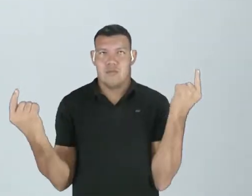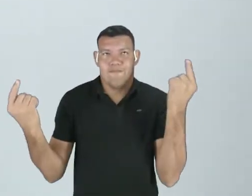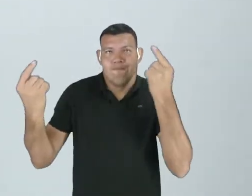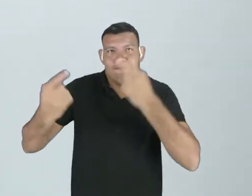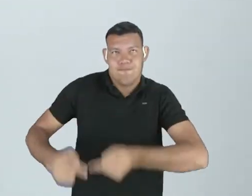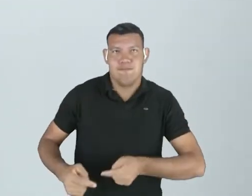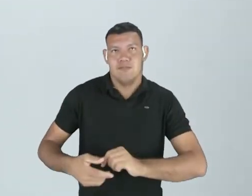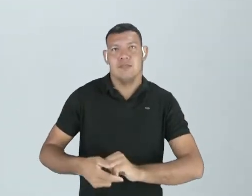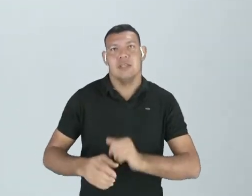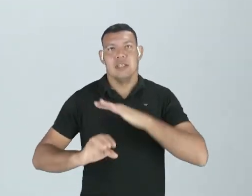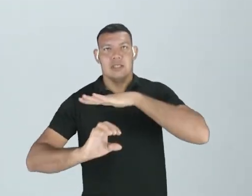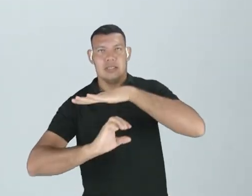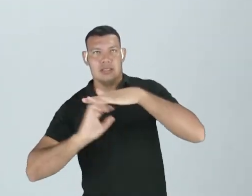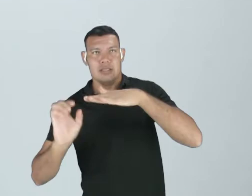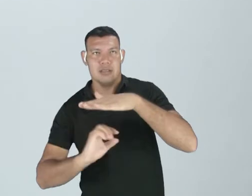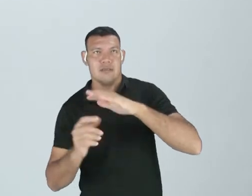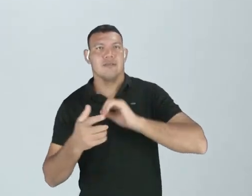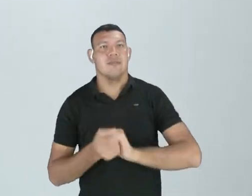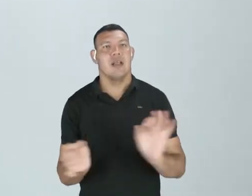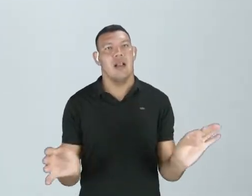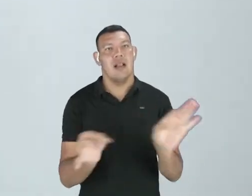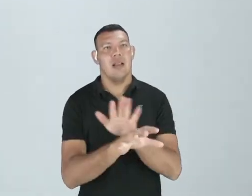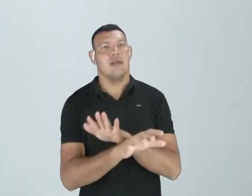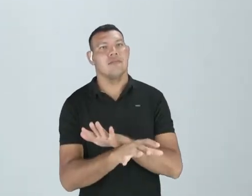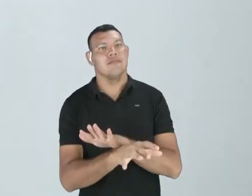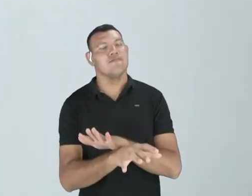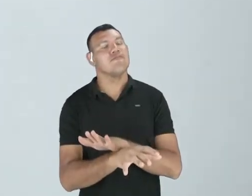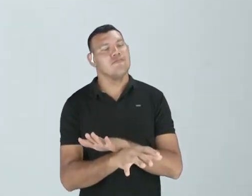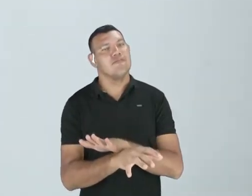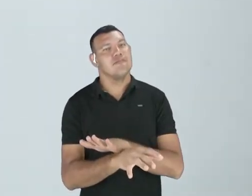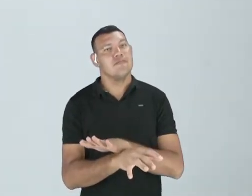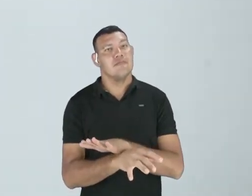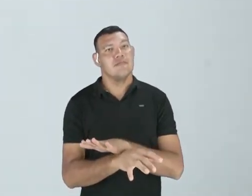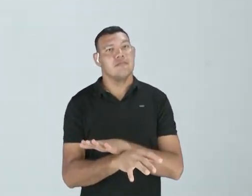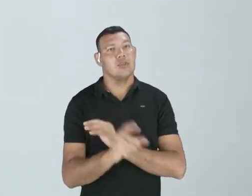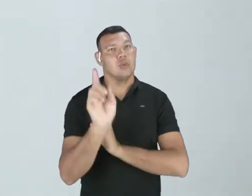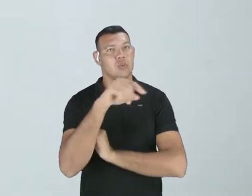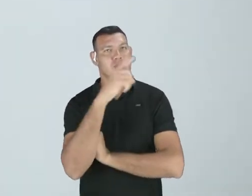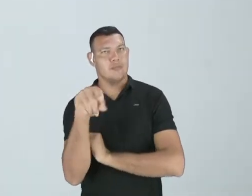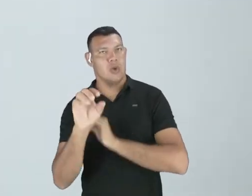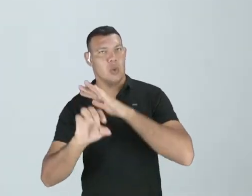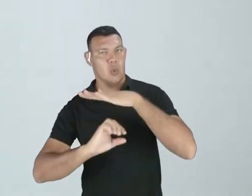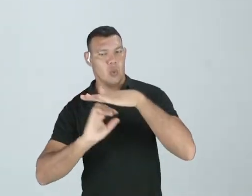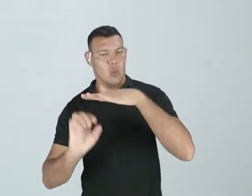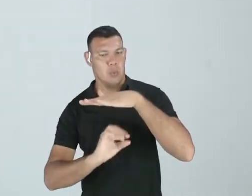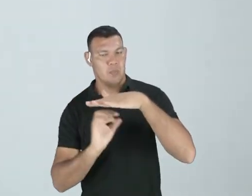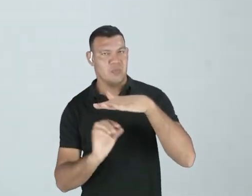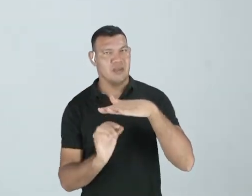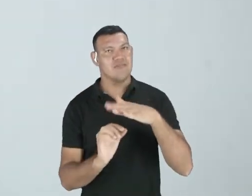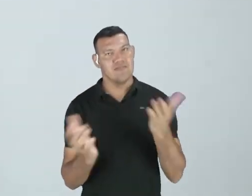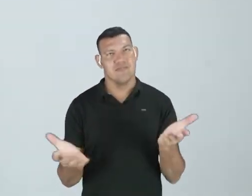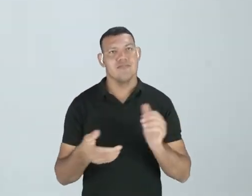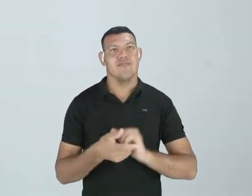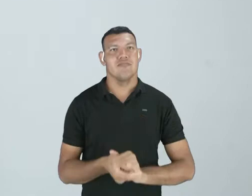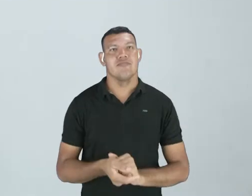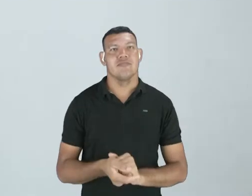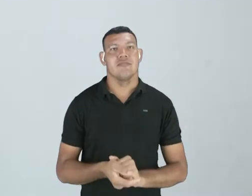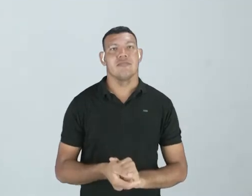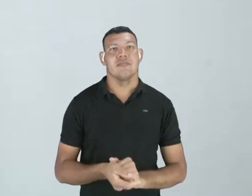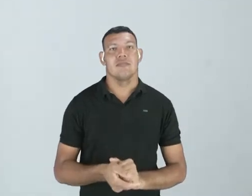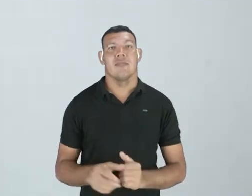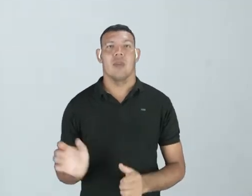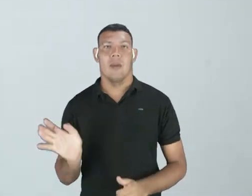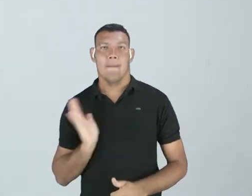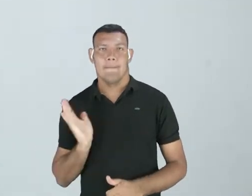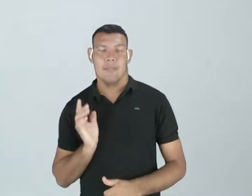gente conhece que vão ocorrer as chamadas revoluções burguesas, que cada vez mais a burguesia vai tentar se ascender